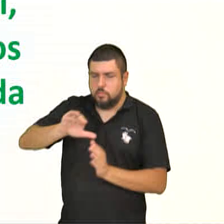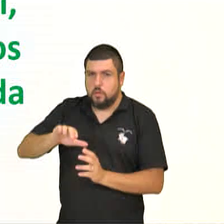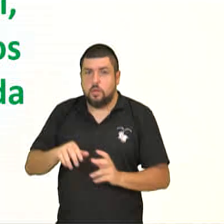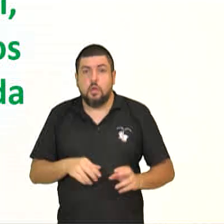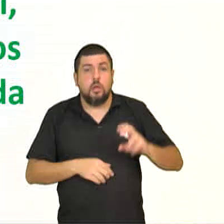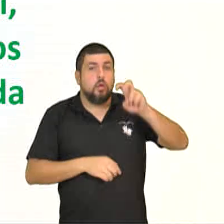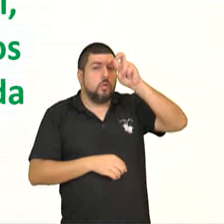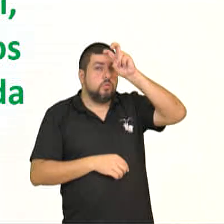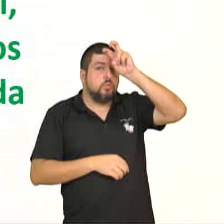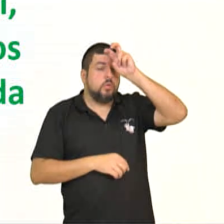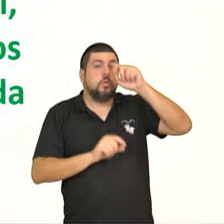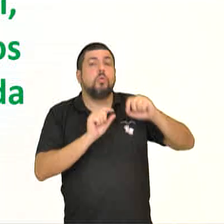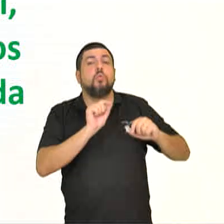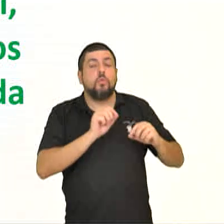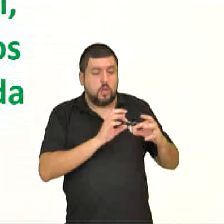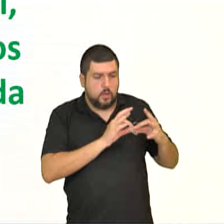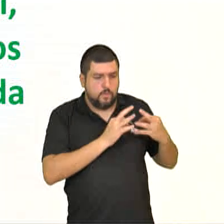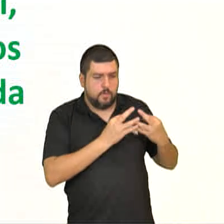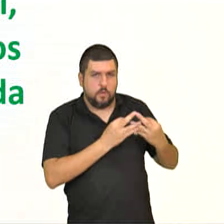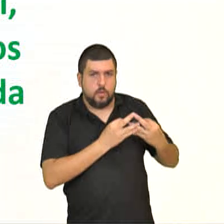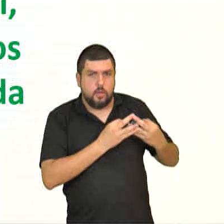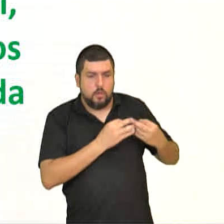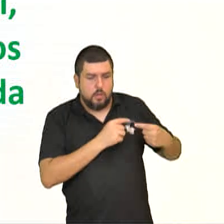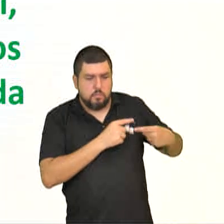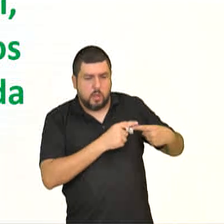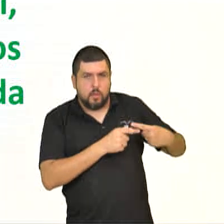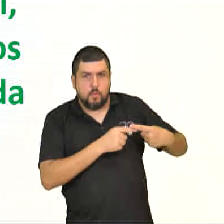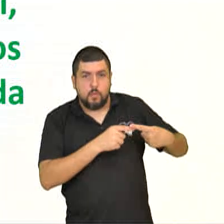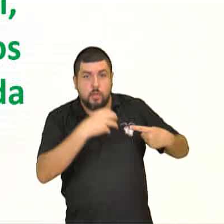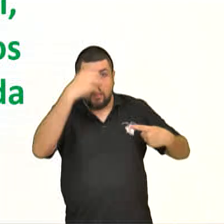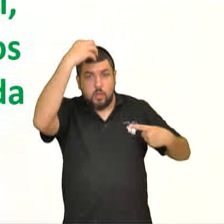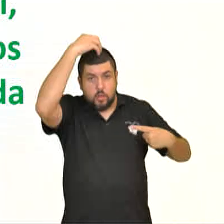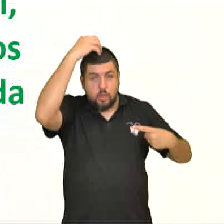pai, em Cuxi era o rei que era escolhido